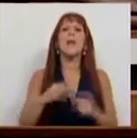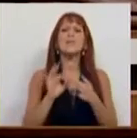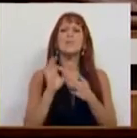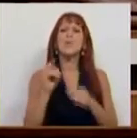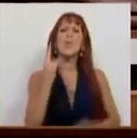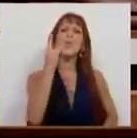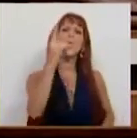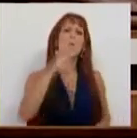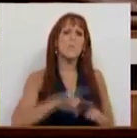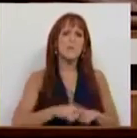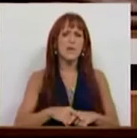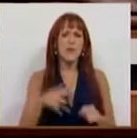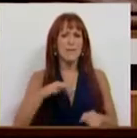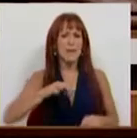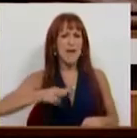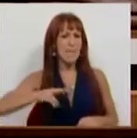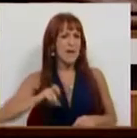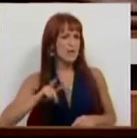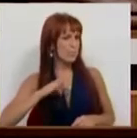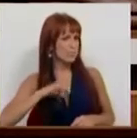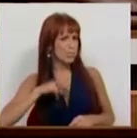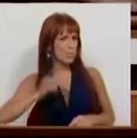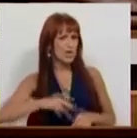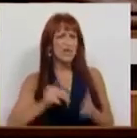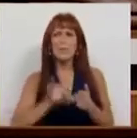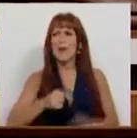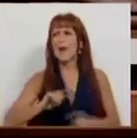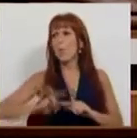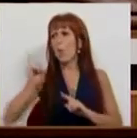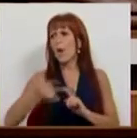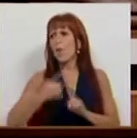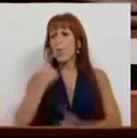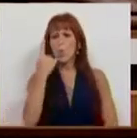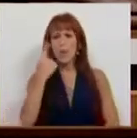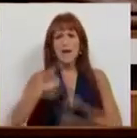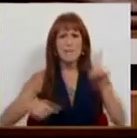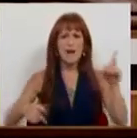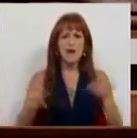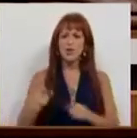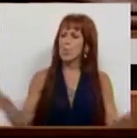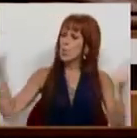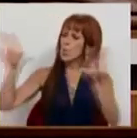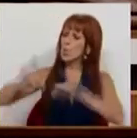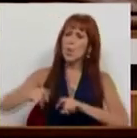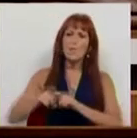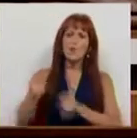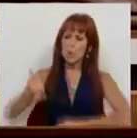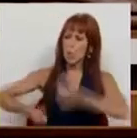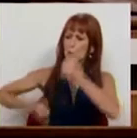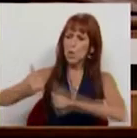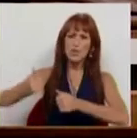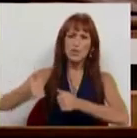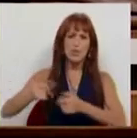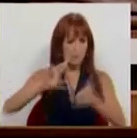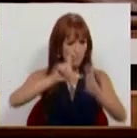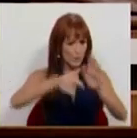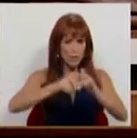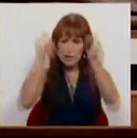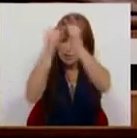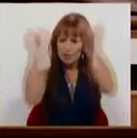ilustração. As PMEs portuguesas esperaram 1 ano e meio pelos novos concursos para projetos